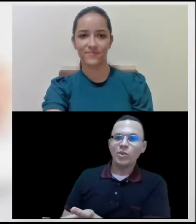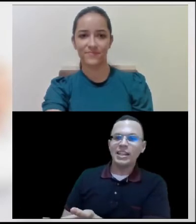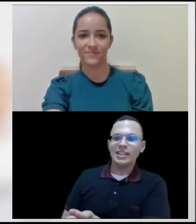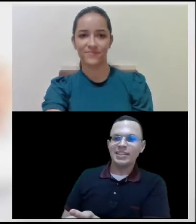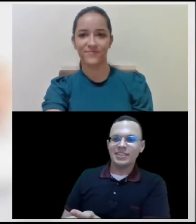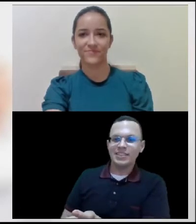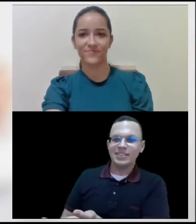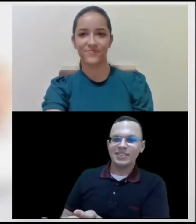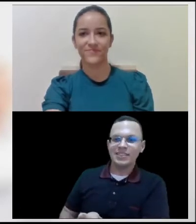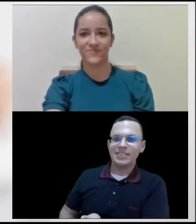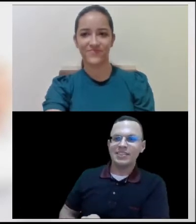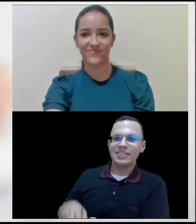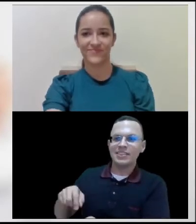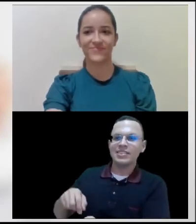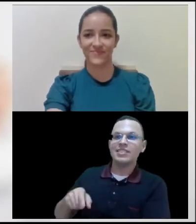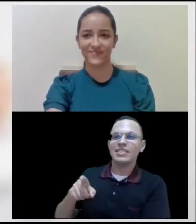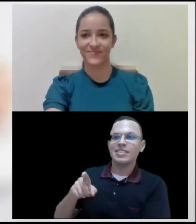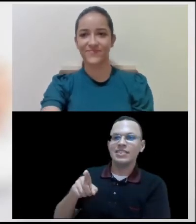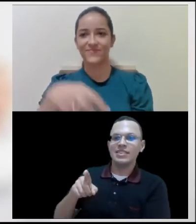contente,